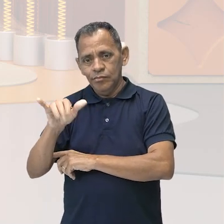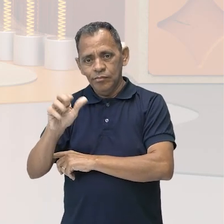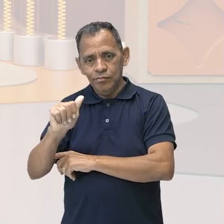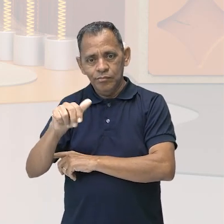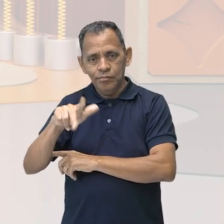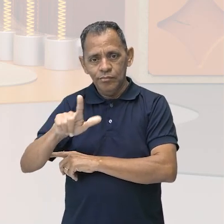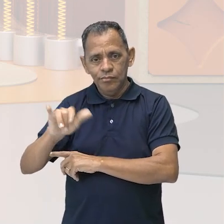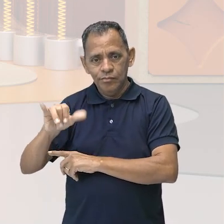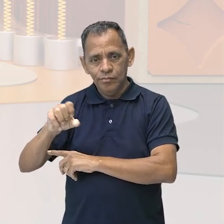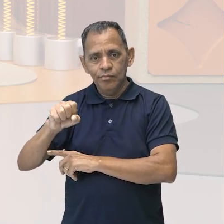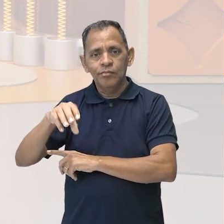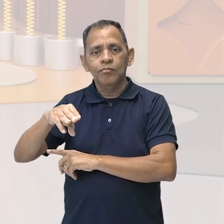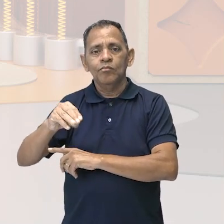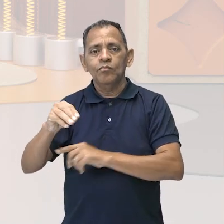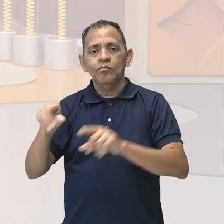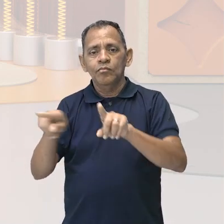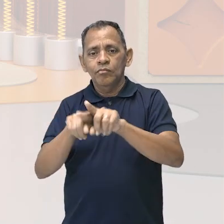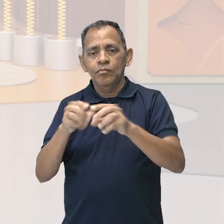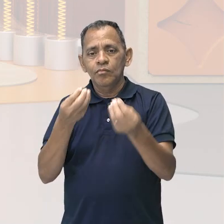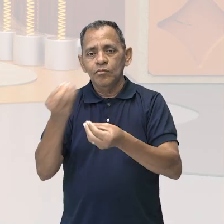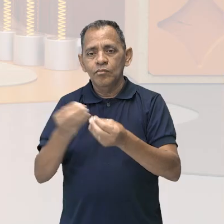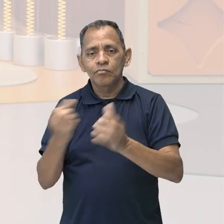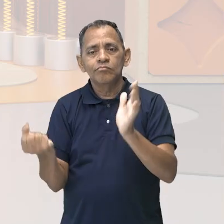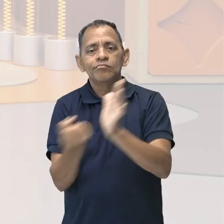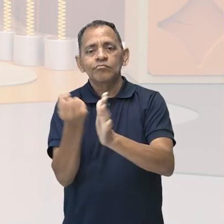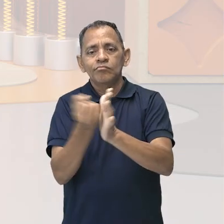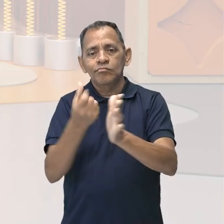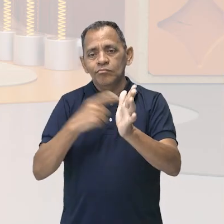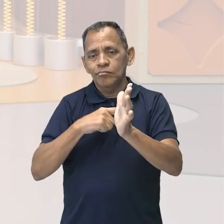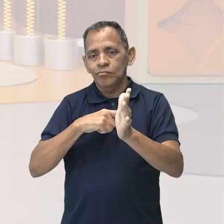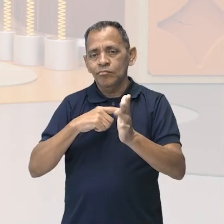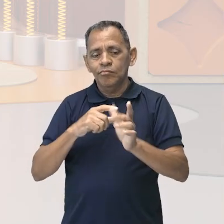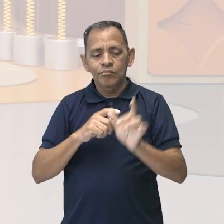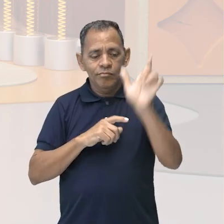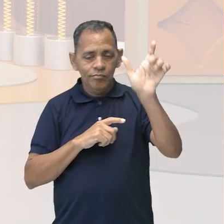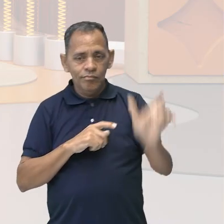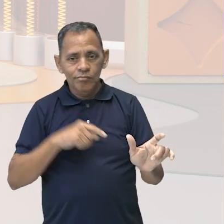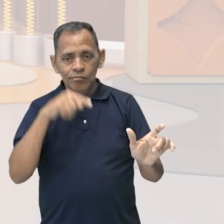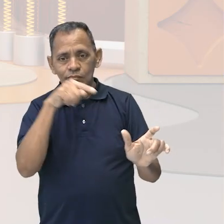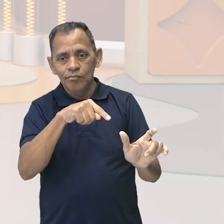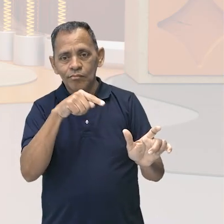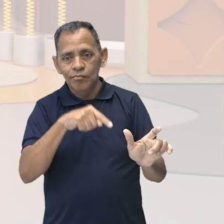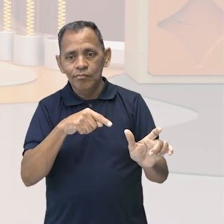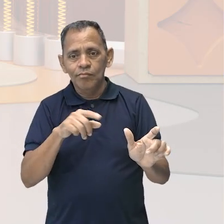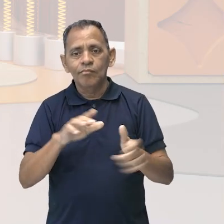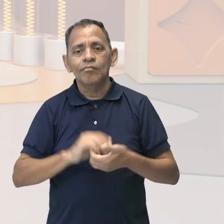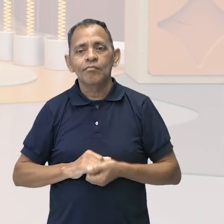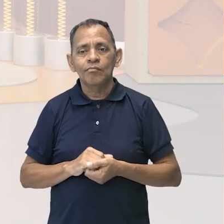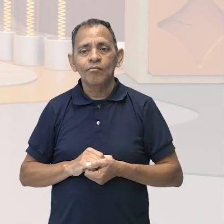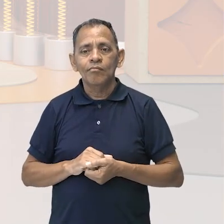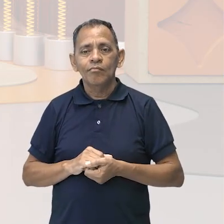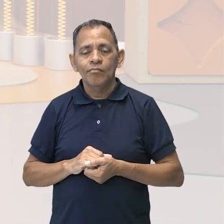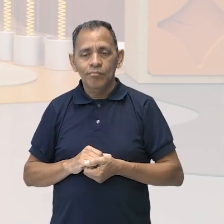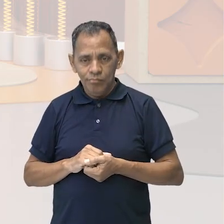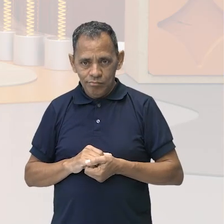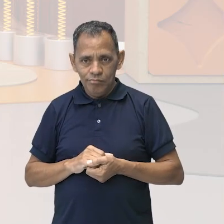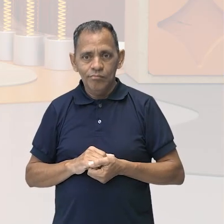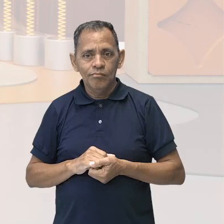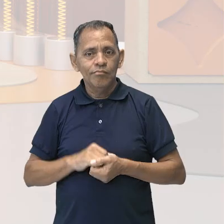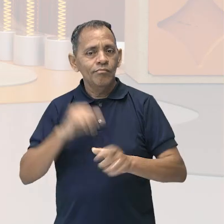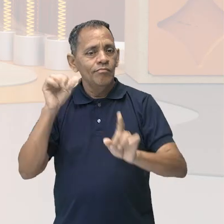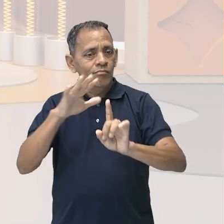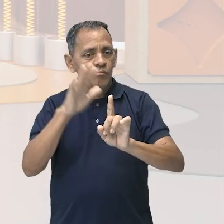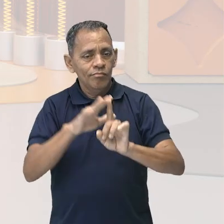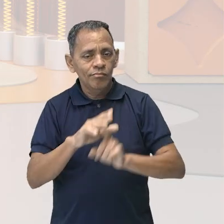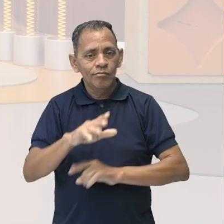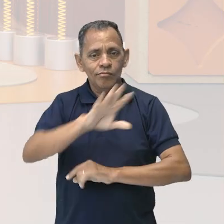os impactos. Tanto o neocolonialismo ele atingiu tanto a Ásia, né, como também a